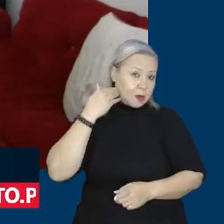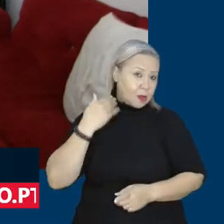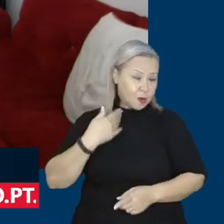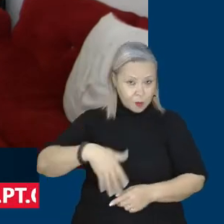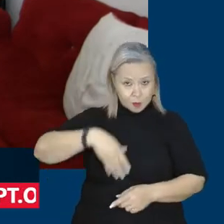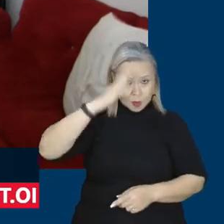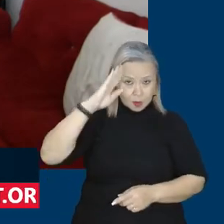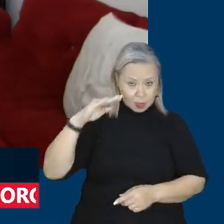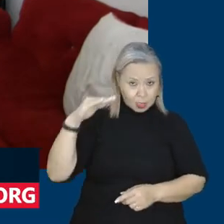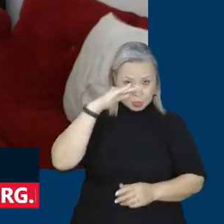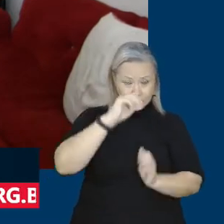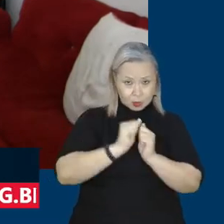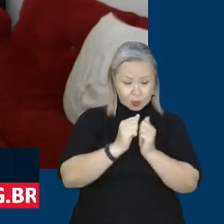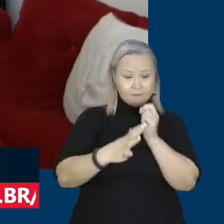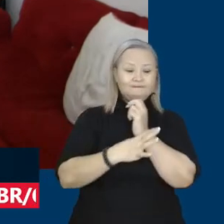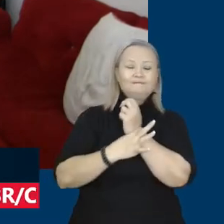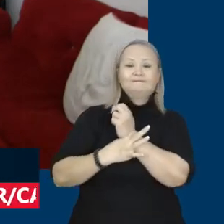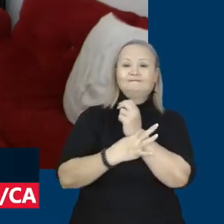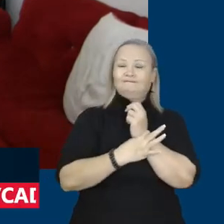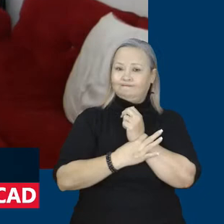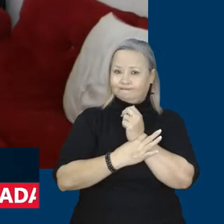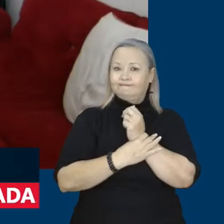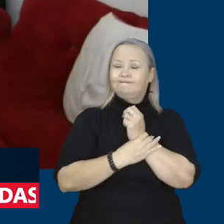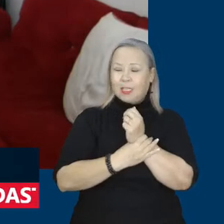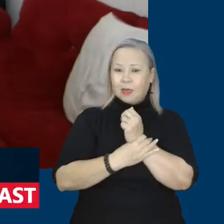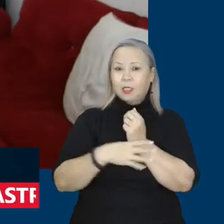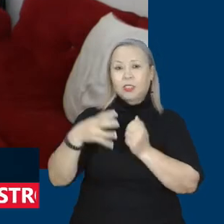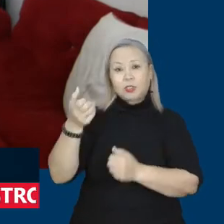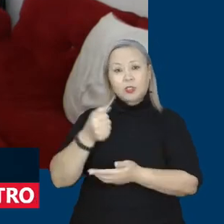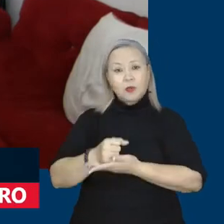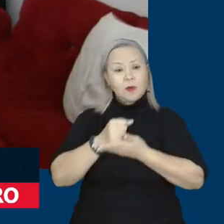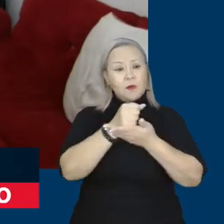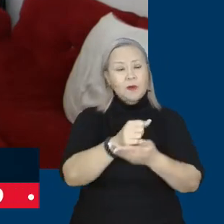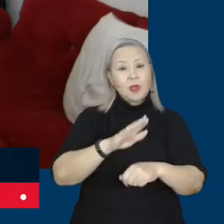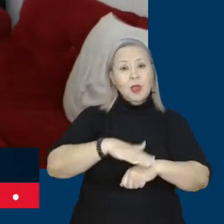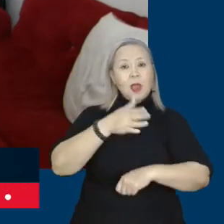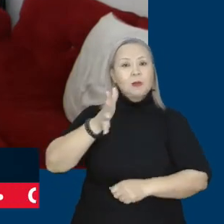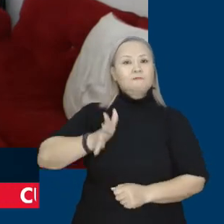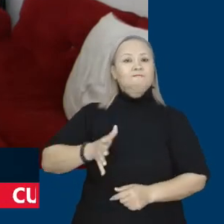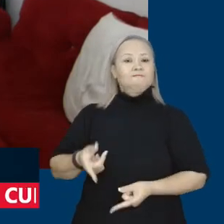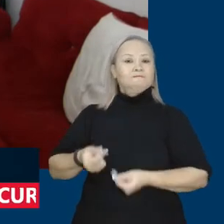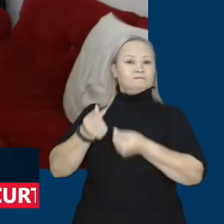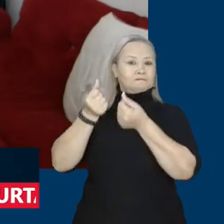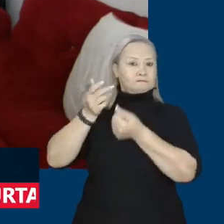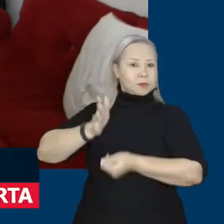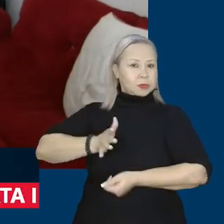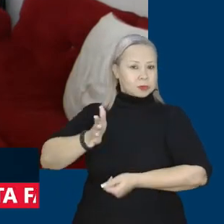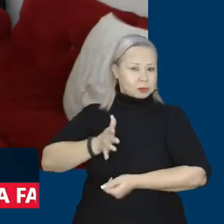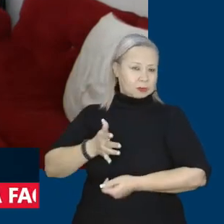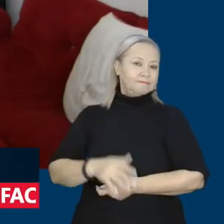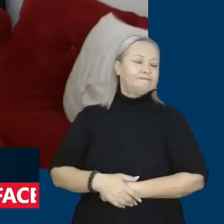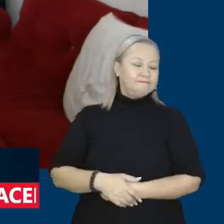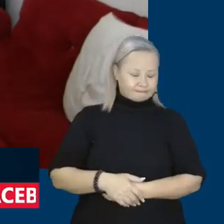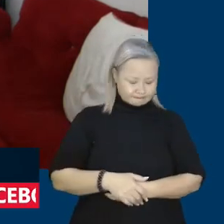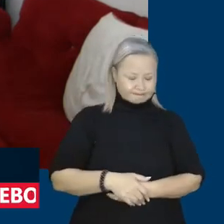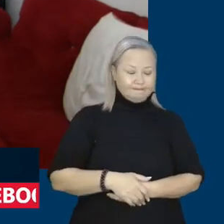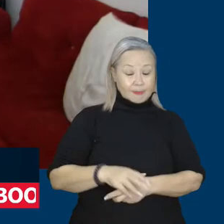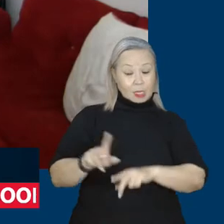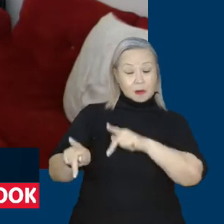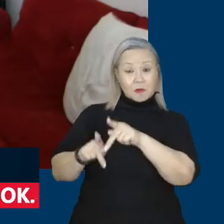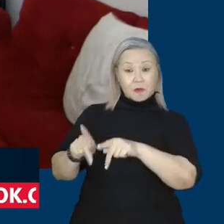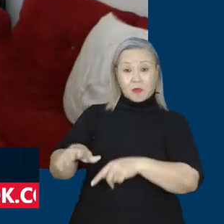Paulo Guedes garantiram benesses aos mais engenhariados a base da pirâmide e seus 33